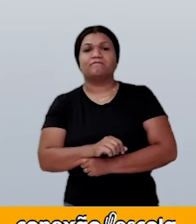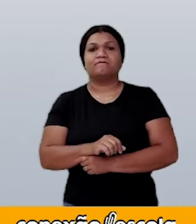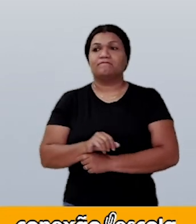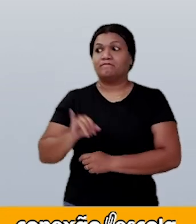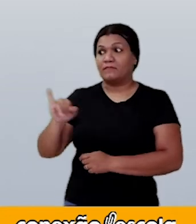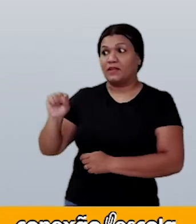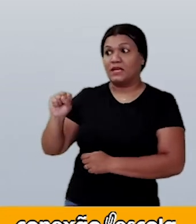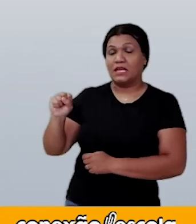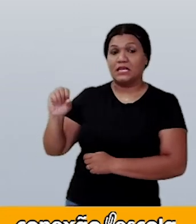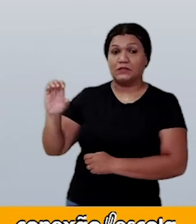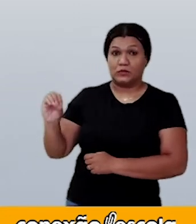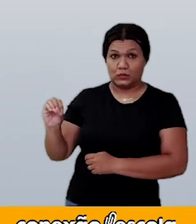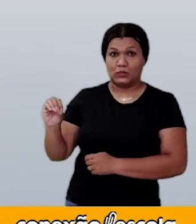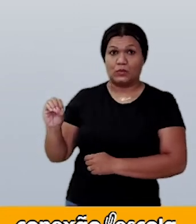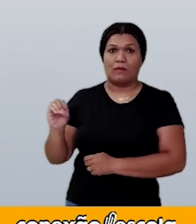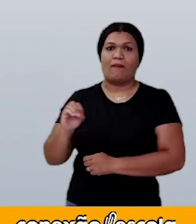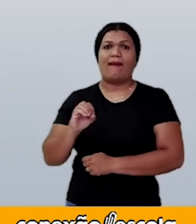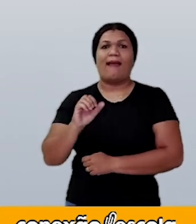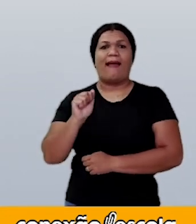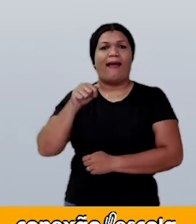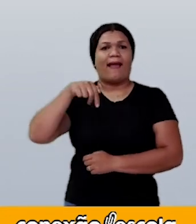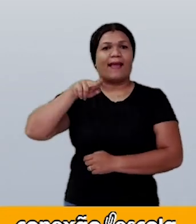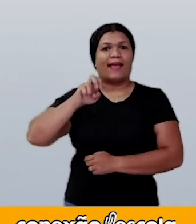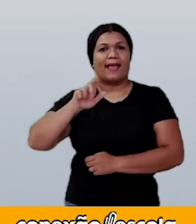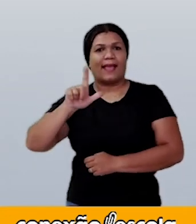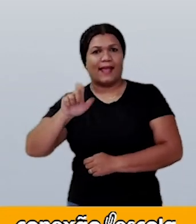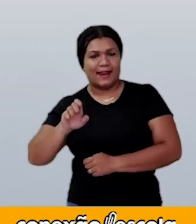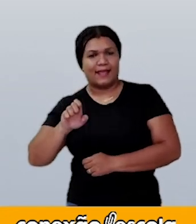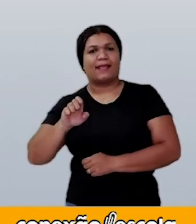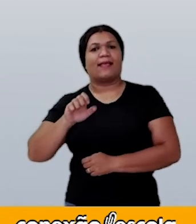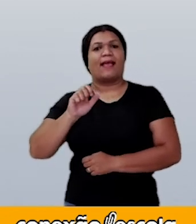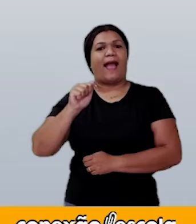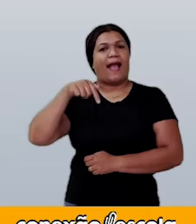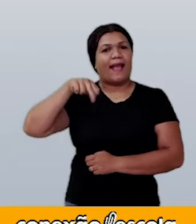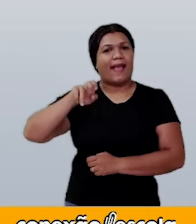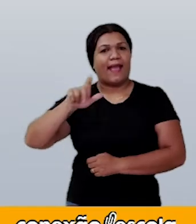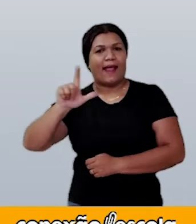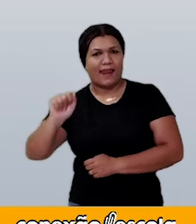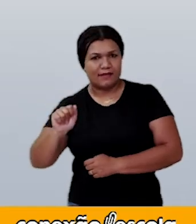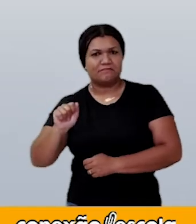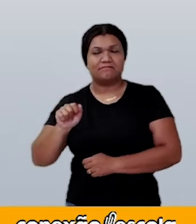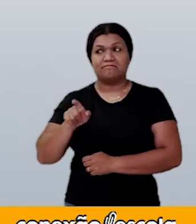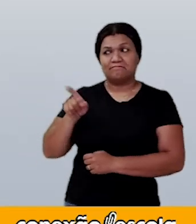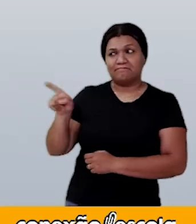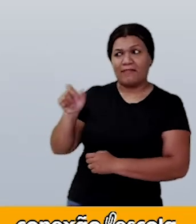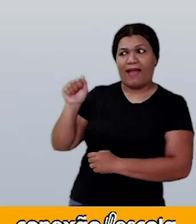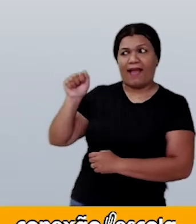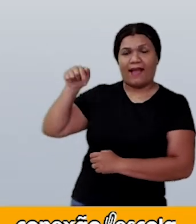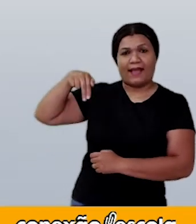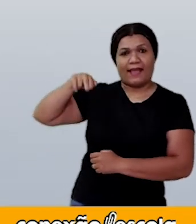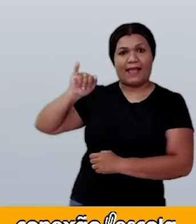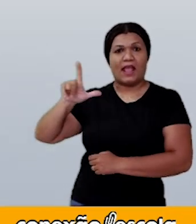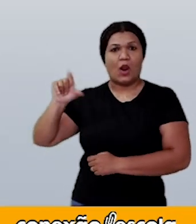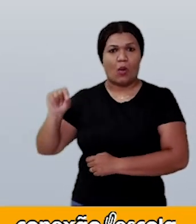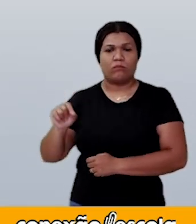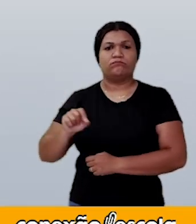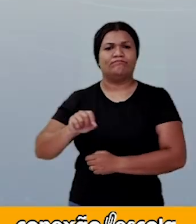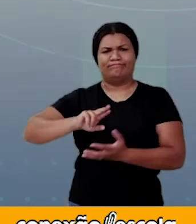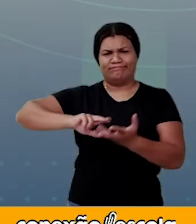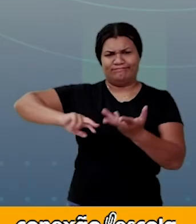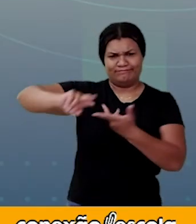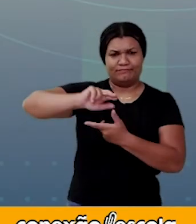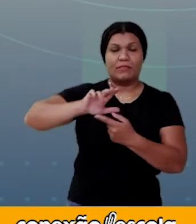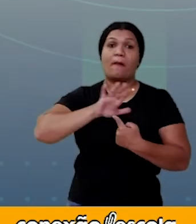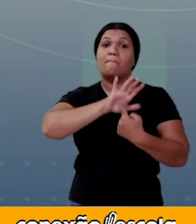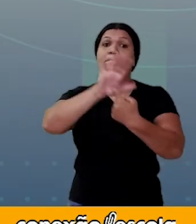isso, aquele, aquela, aquilo. Todos esses pronomes estão